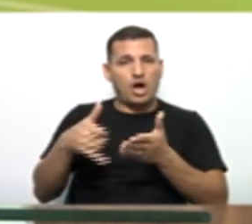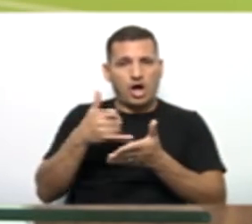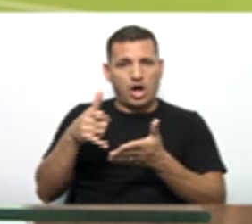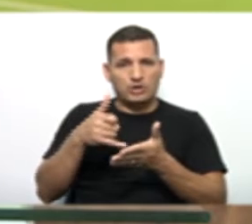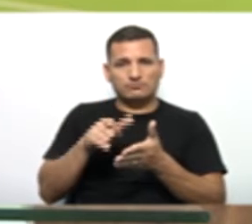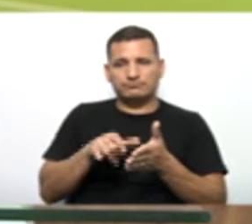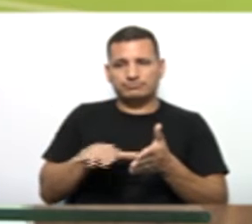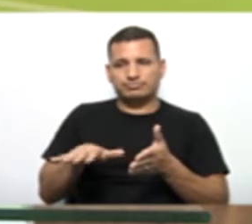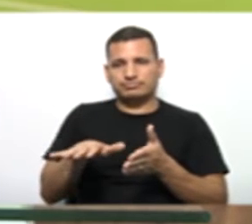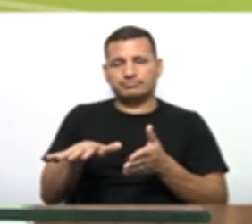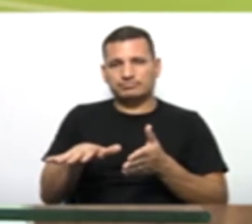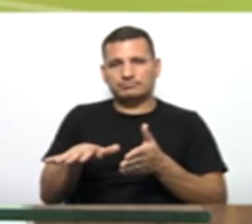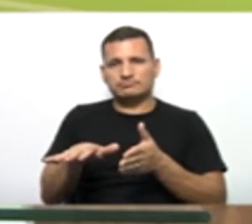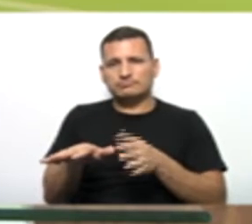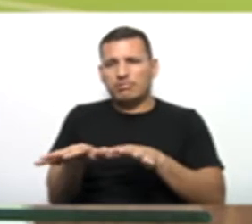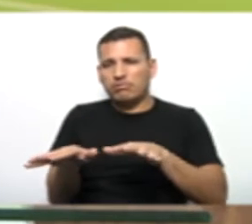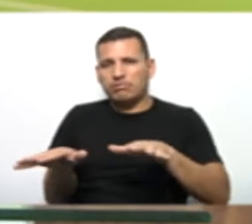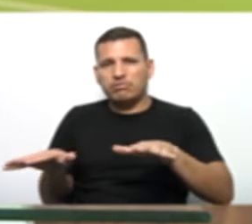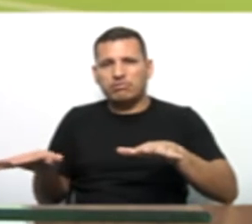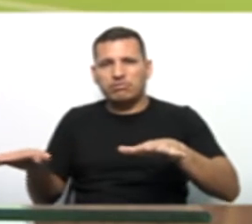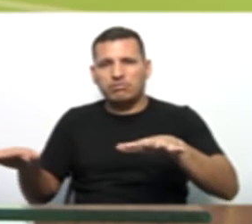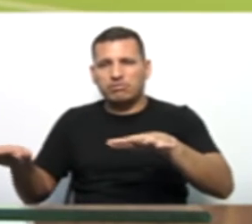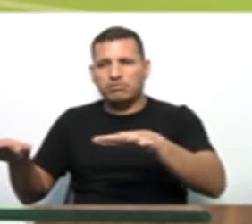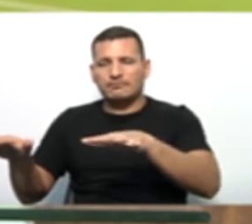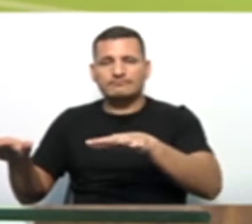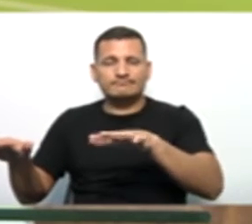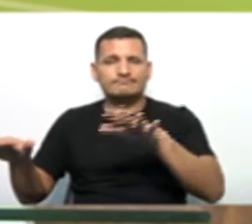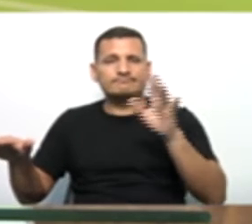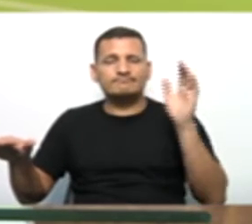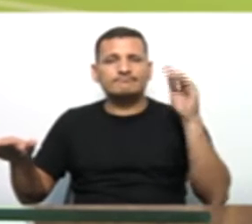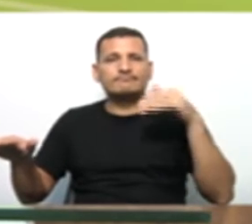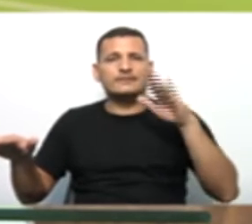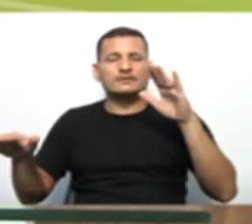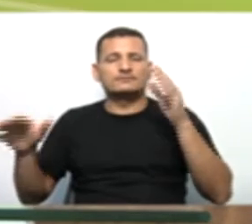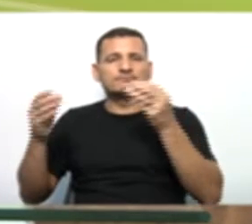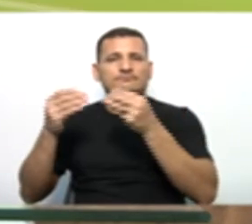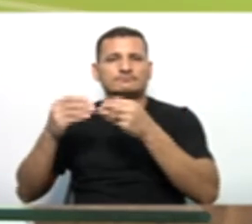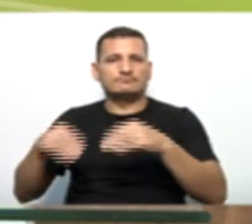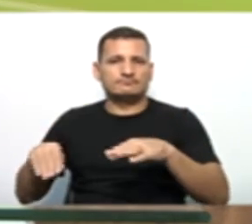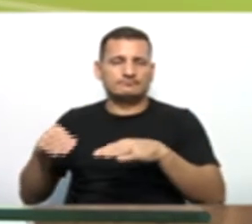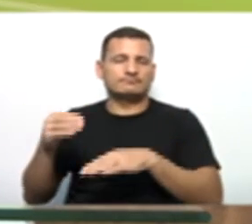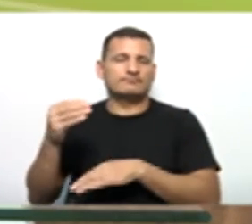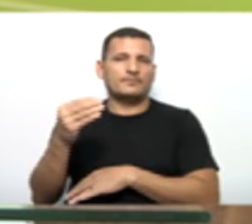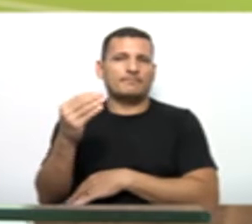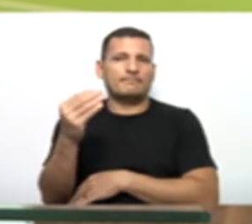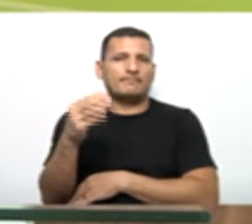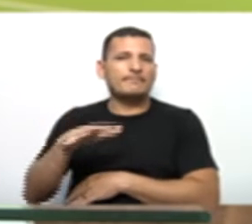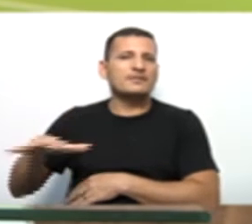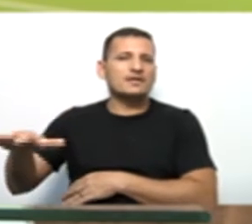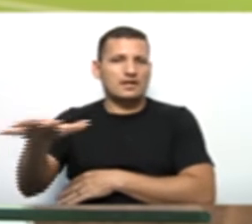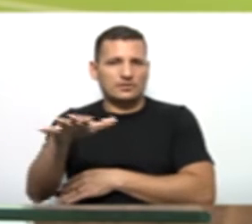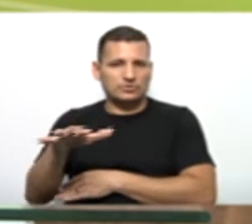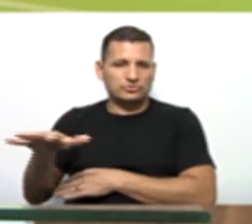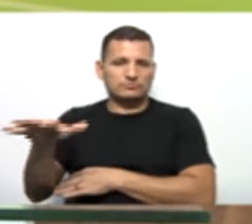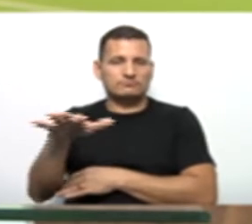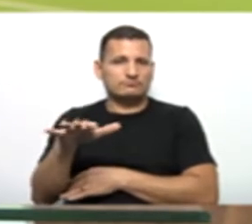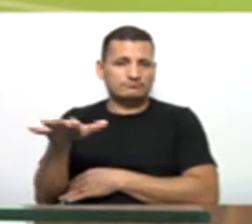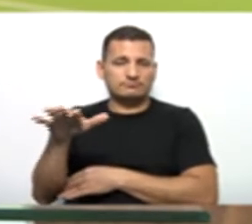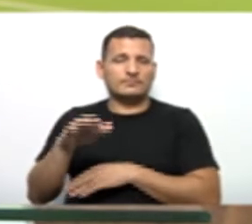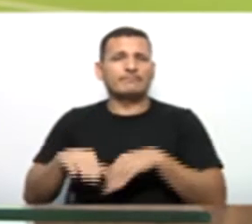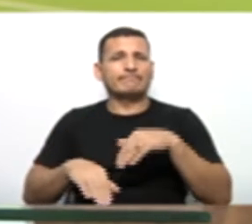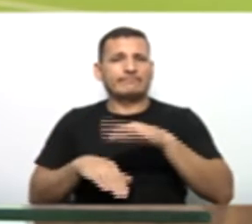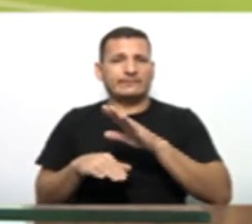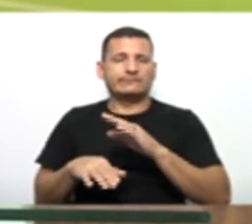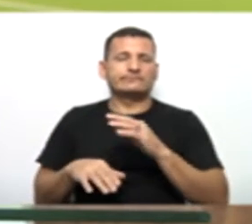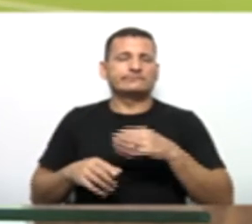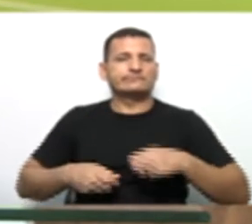uma vez que ele está espalhado, é muito mais prejudicial ao meio ambiente, é muito mais recurso que se